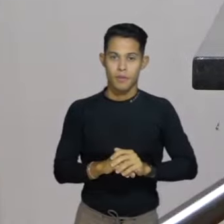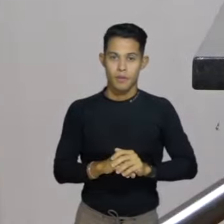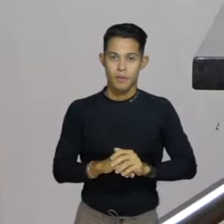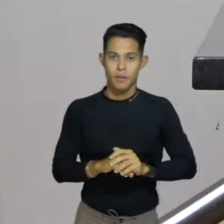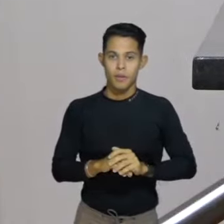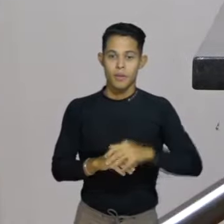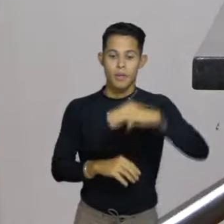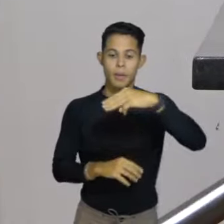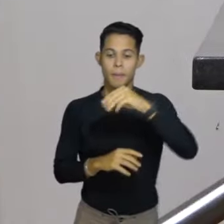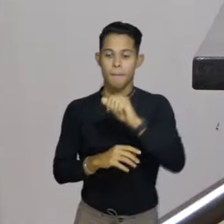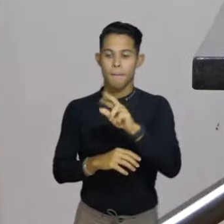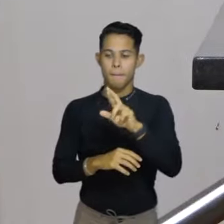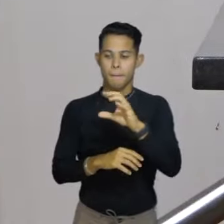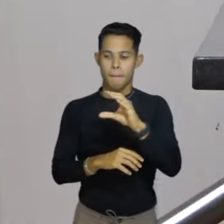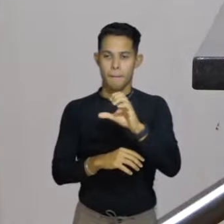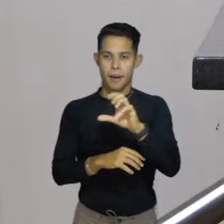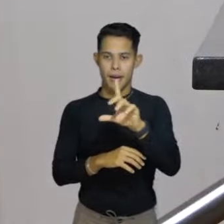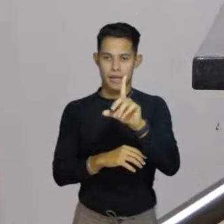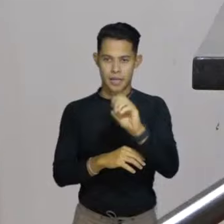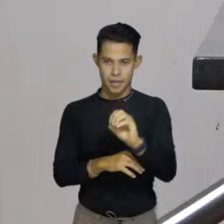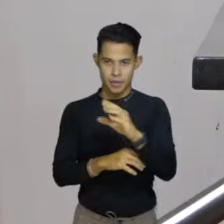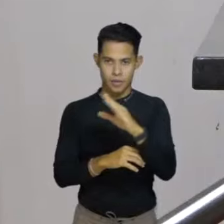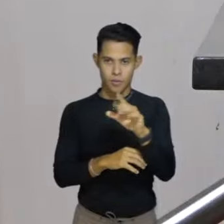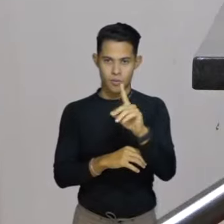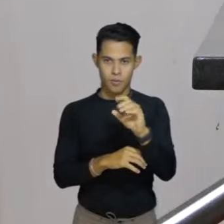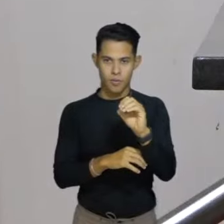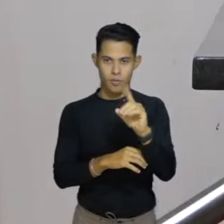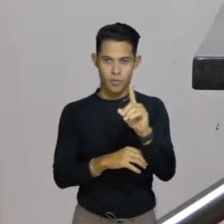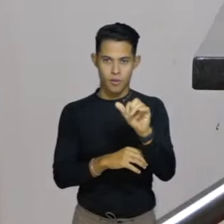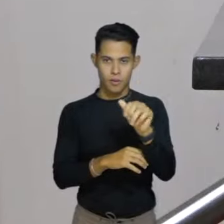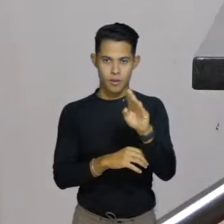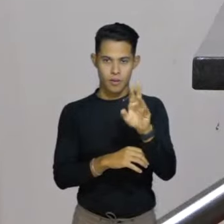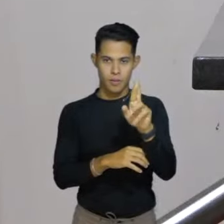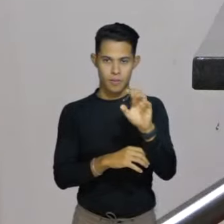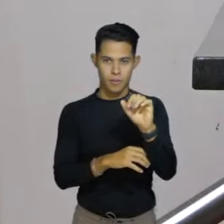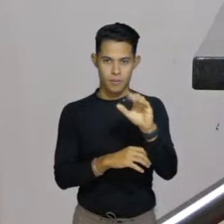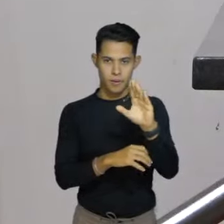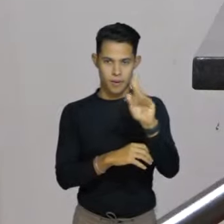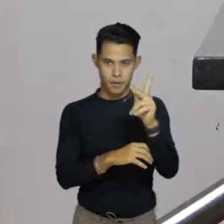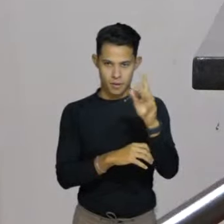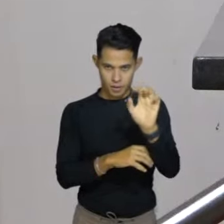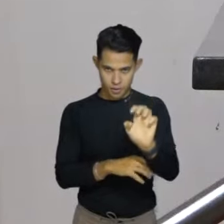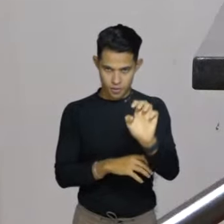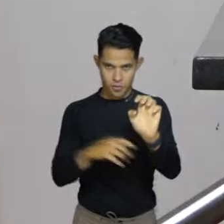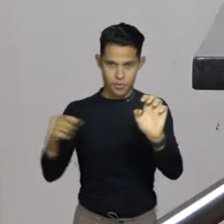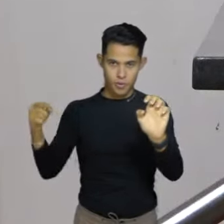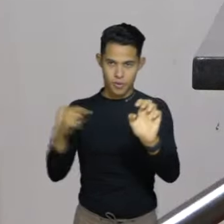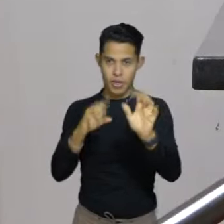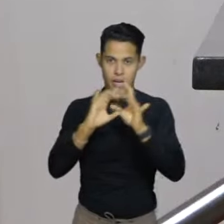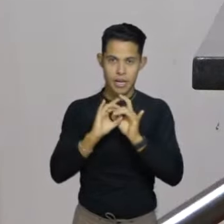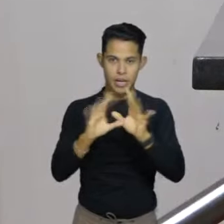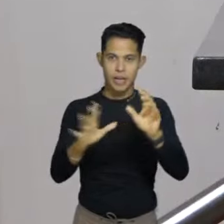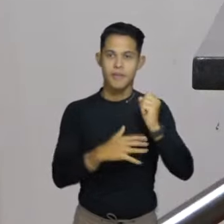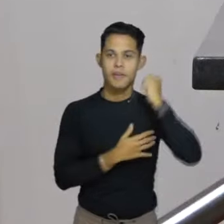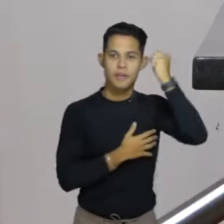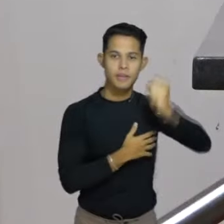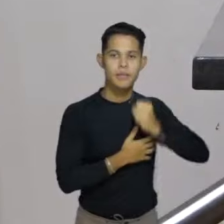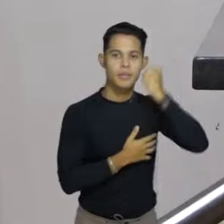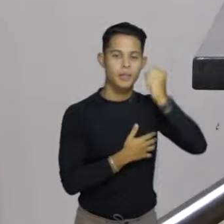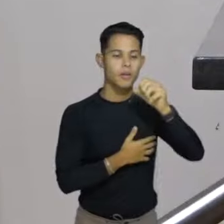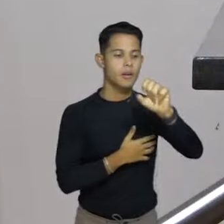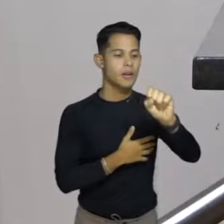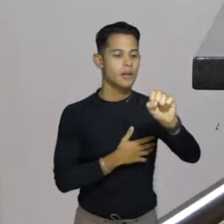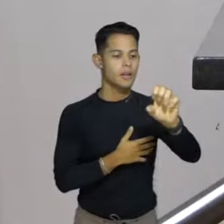Odebrecht é inocentado TSE menos mal né livra o senador Sérgio moro de cassação